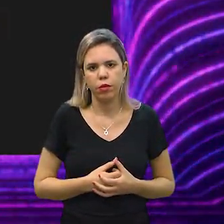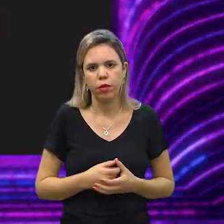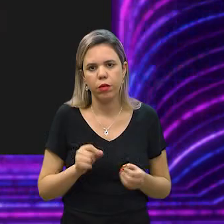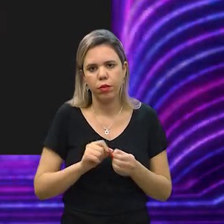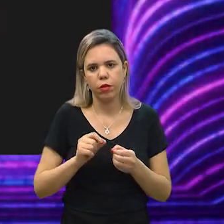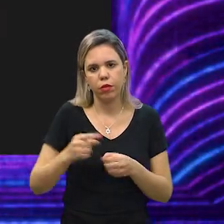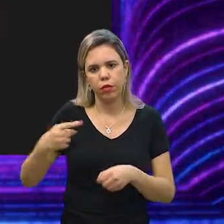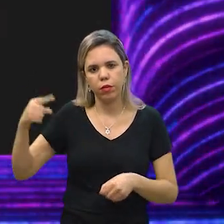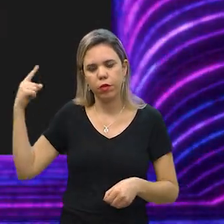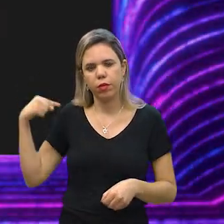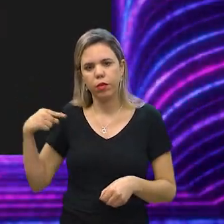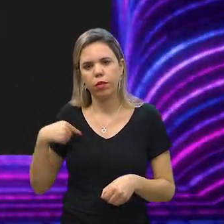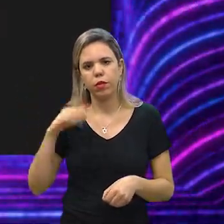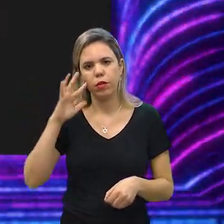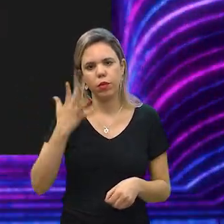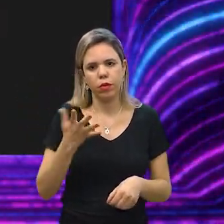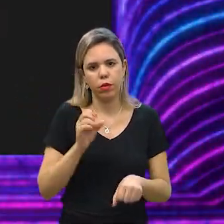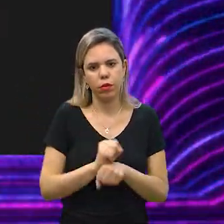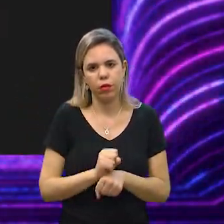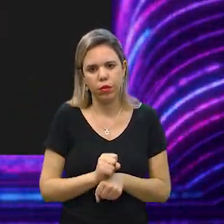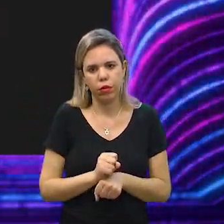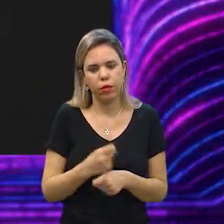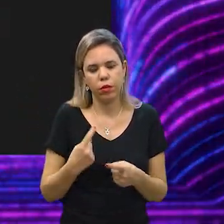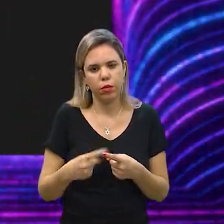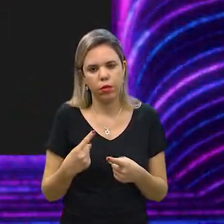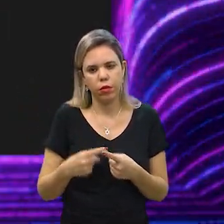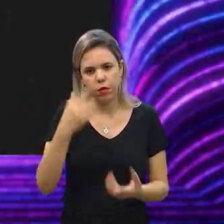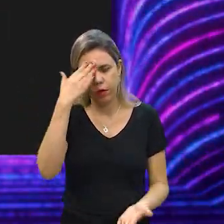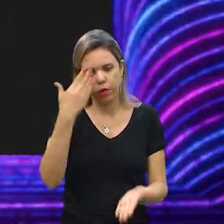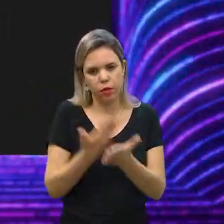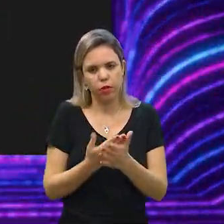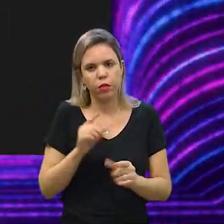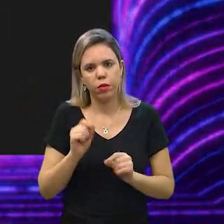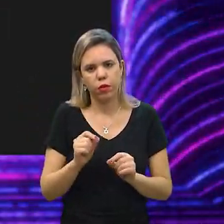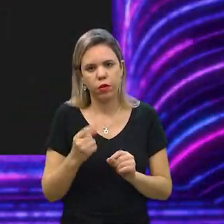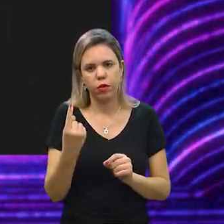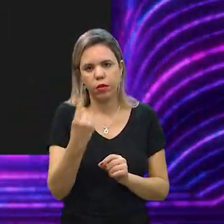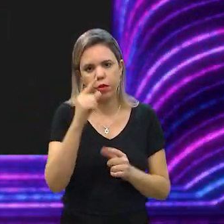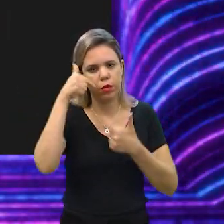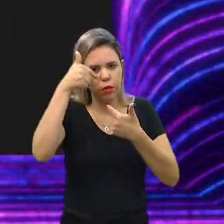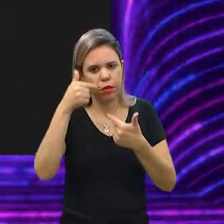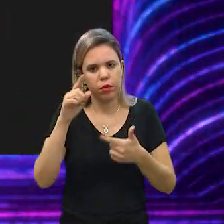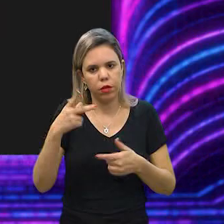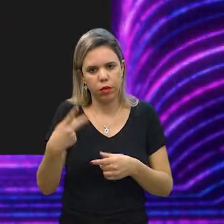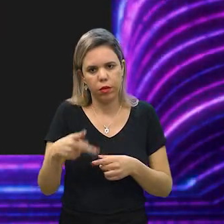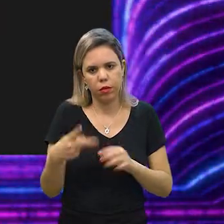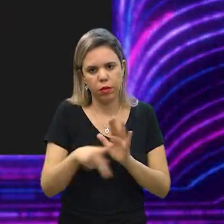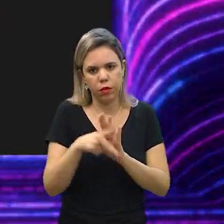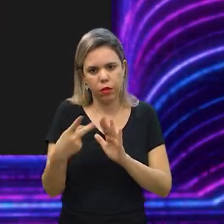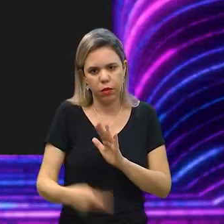eu fazia isso antes, mas eu resolvi parar, porque eu acredito que cada personagem tem que ser